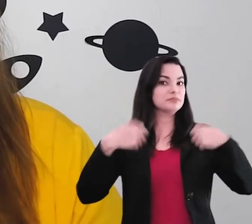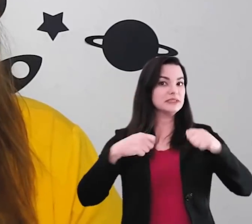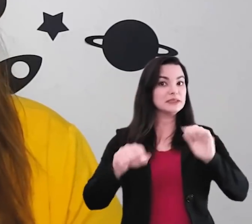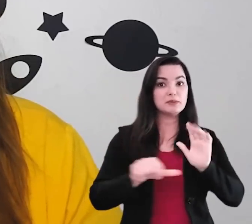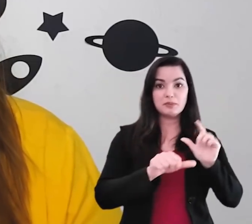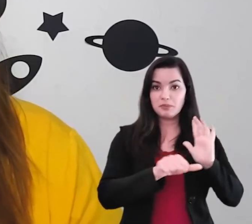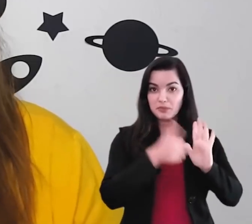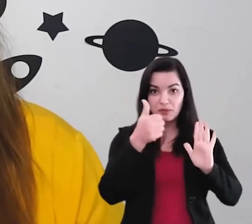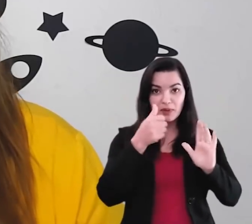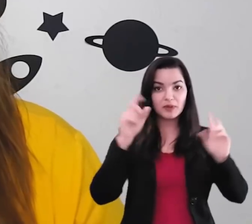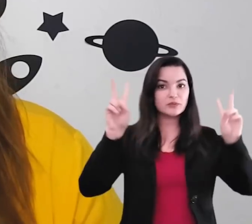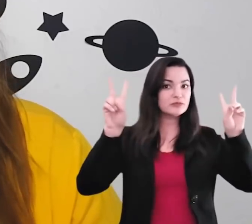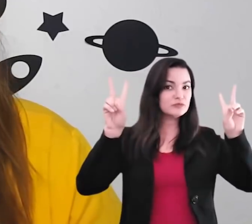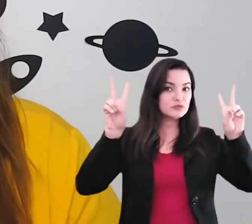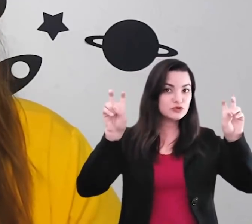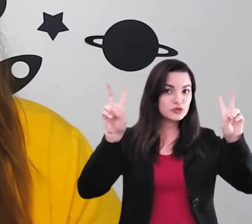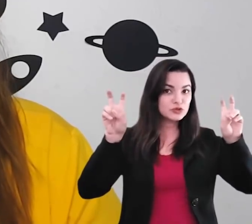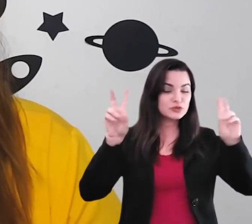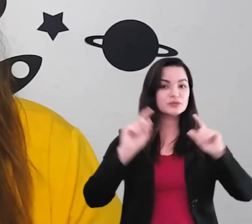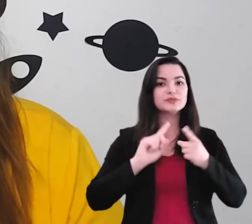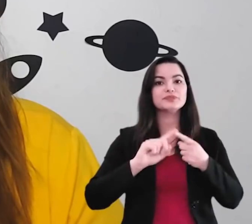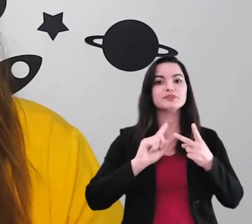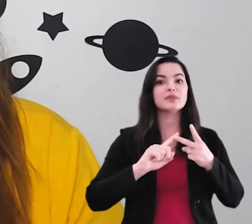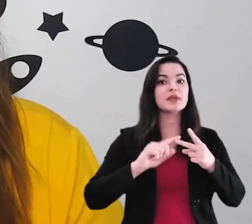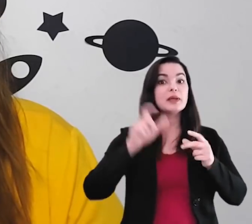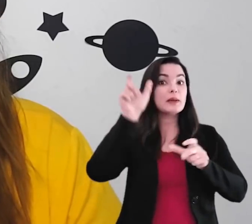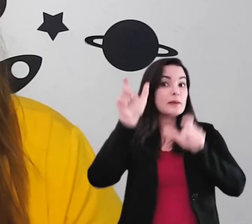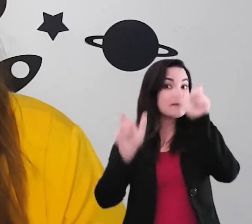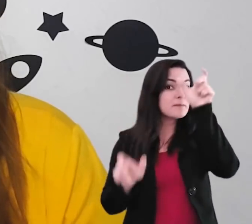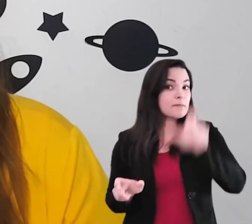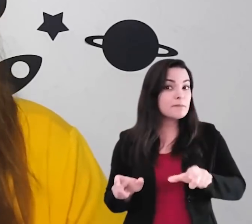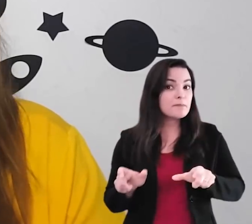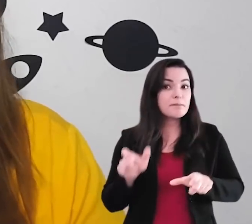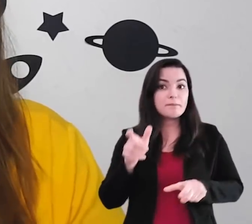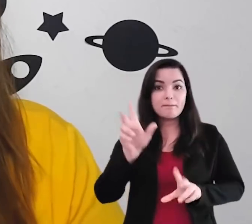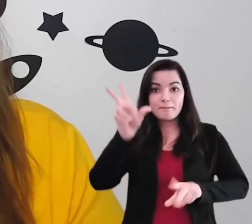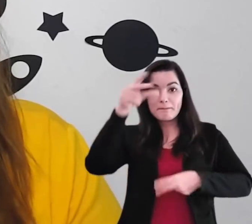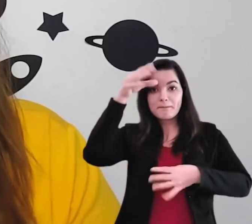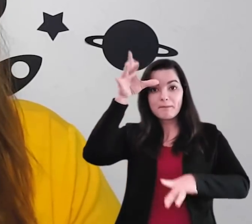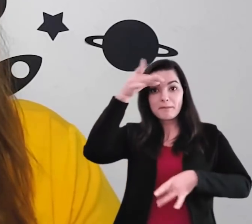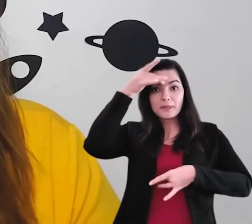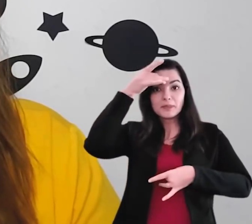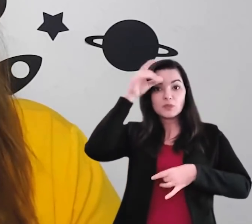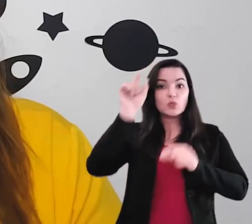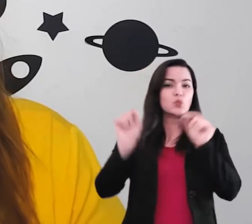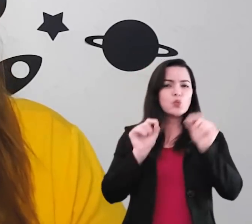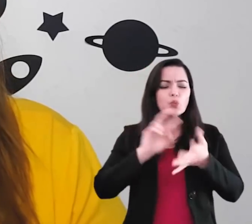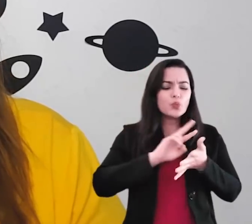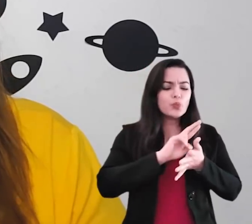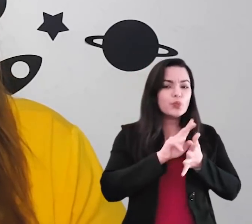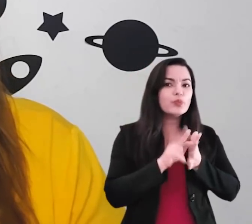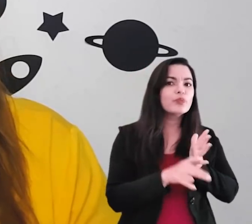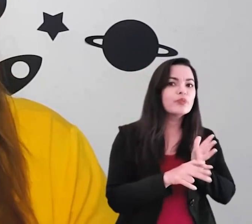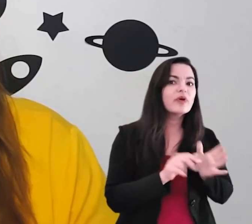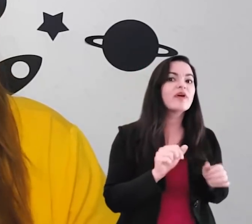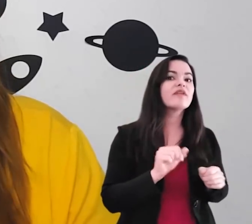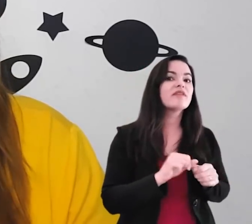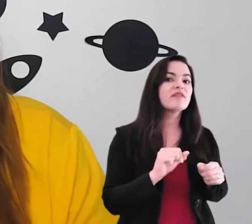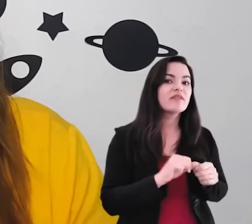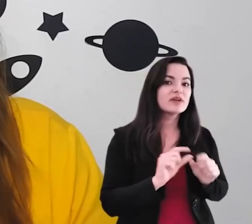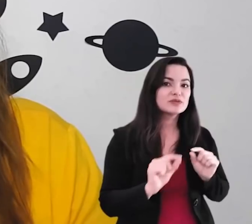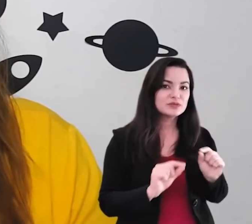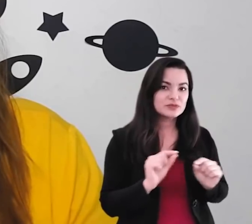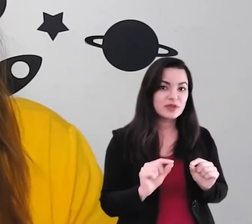os personagens, as características desses personagens, o que eles vão fazer. Eu propus para vocês